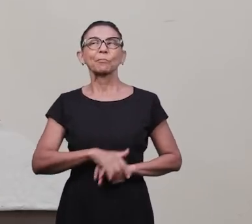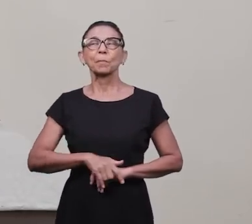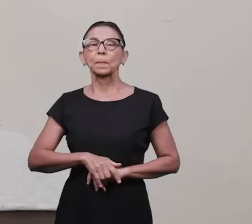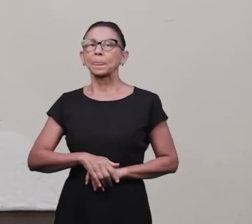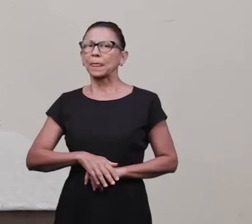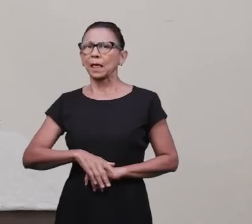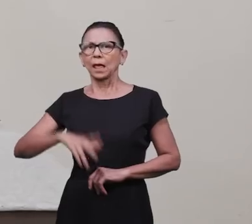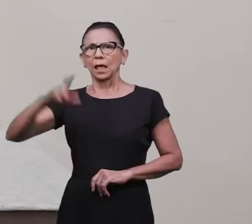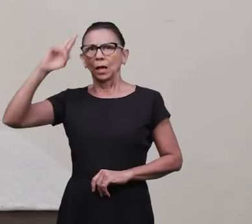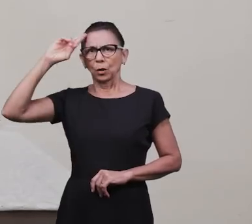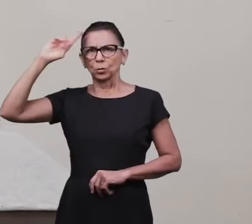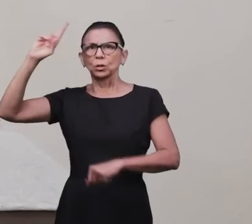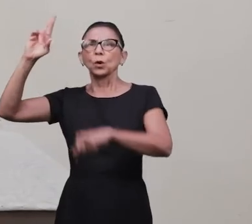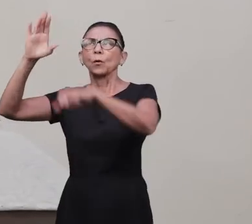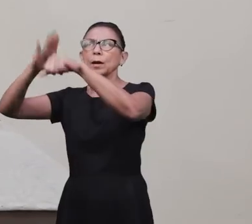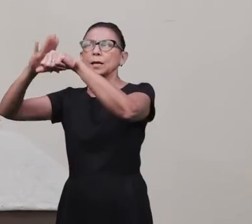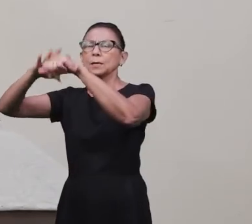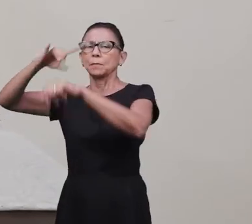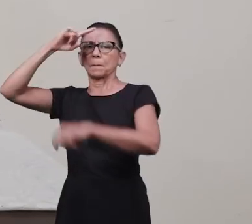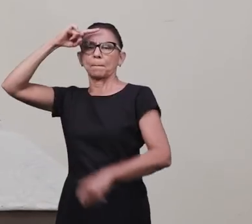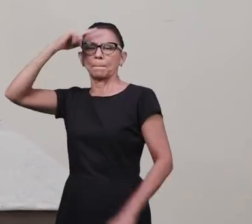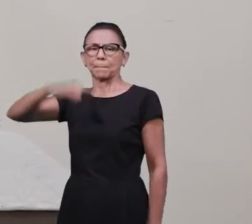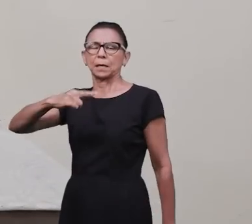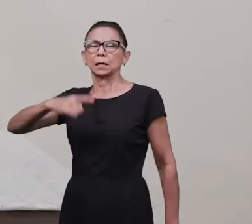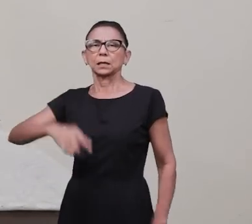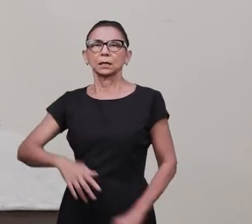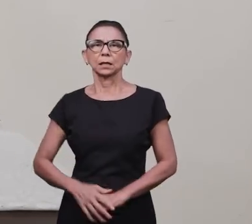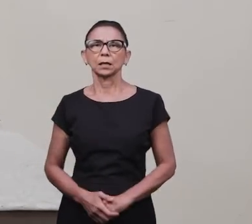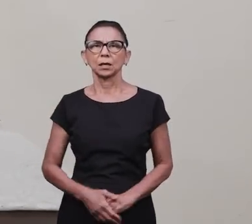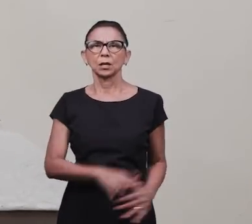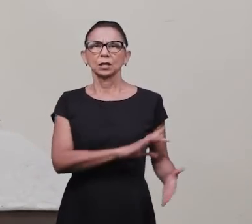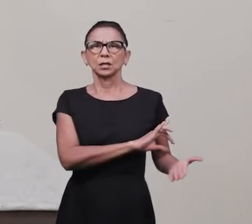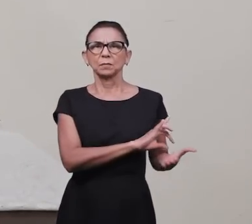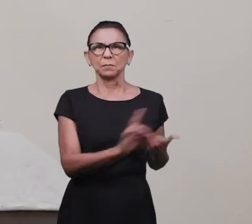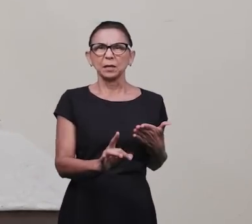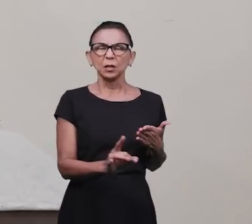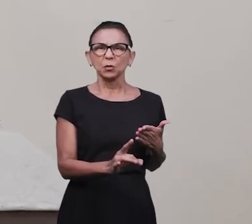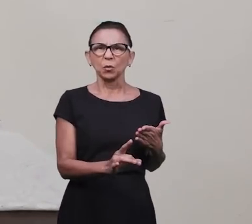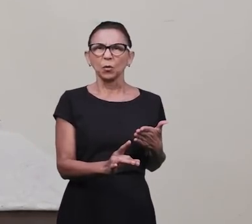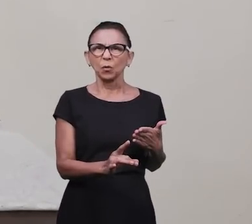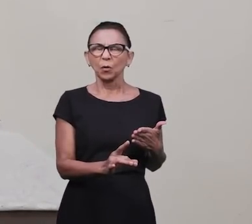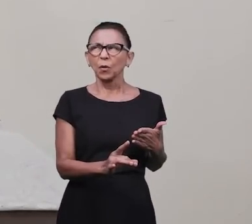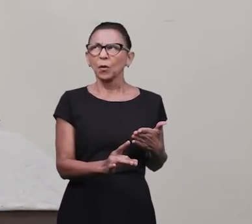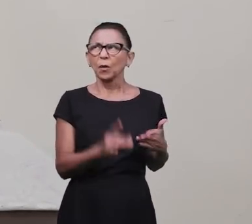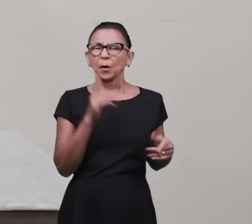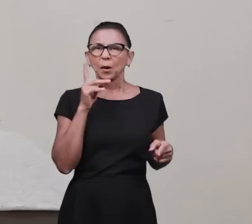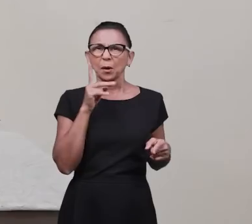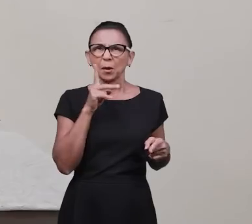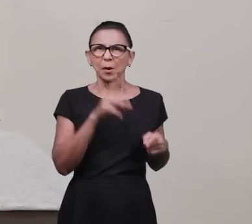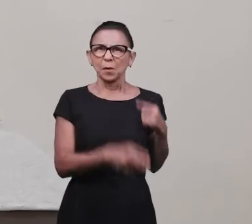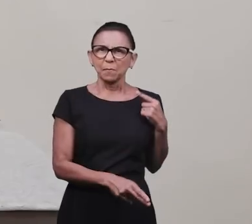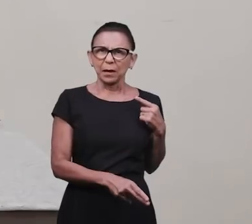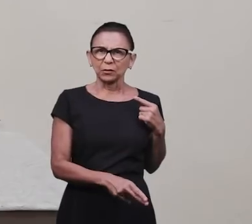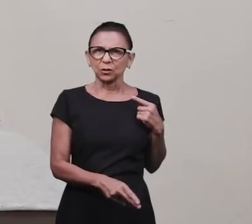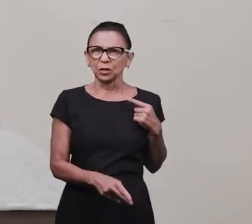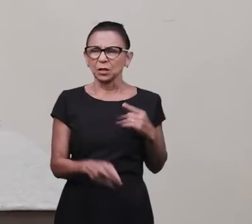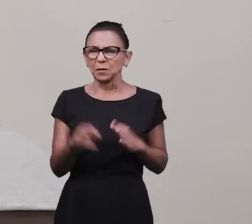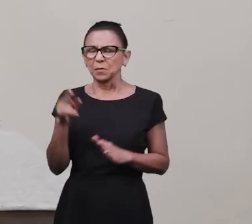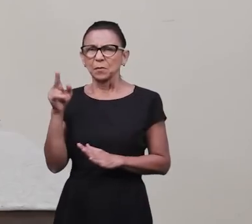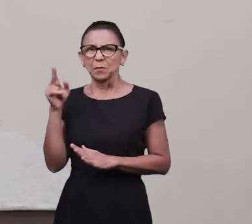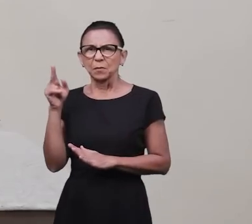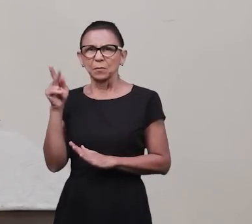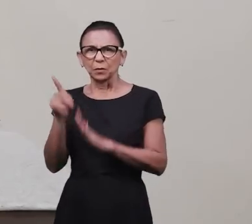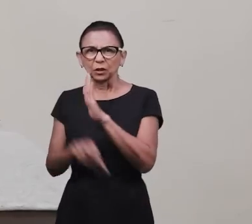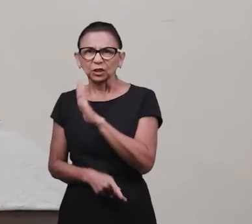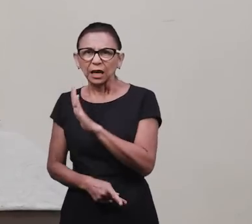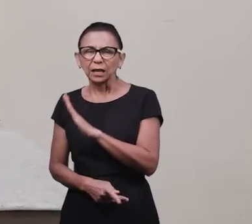Senhor que vai ordenar. Olha, Ele não vai impedir os projetos. Ele não vai impedir a sua bênção.